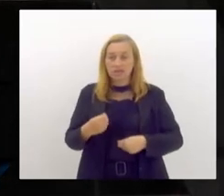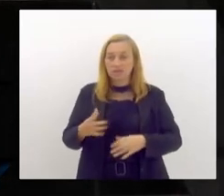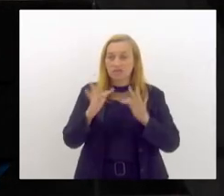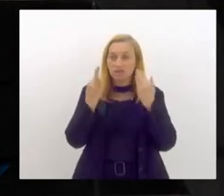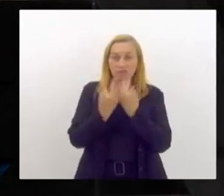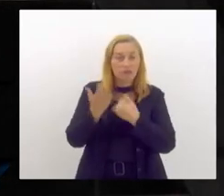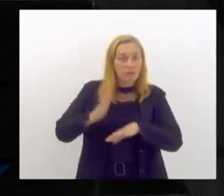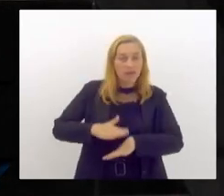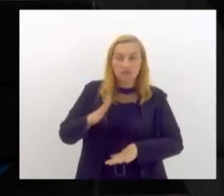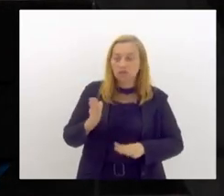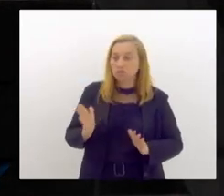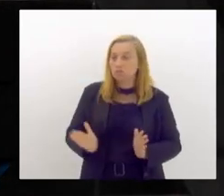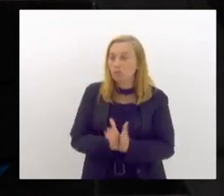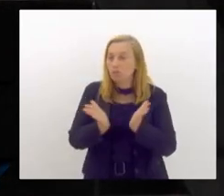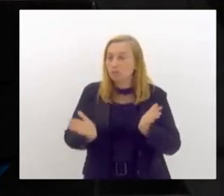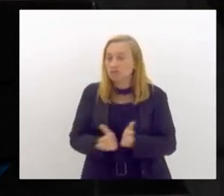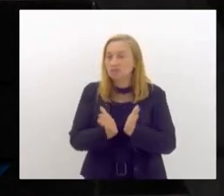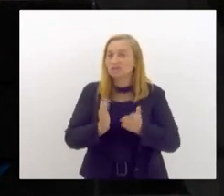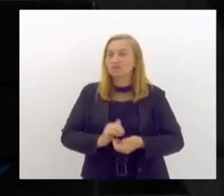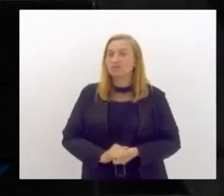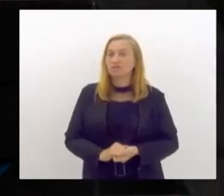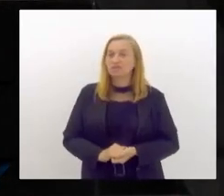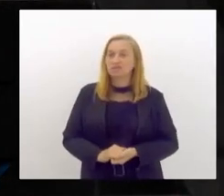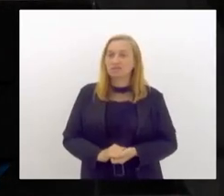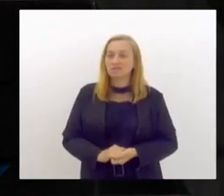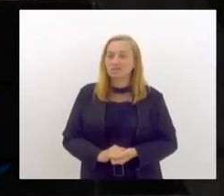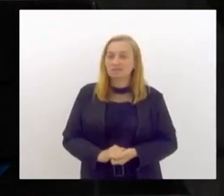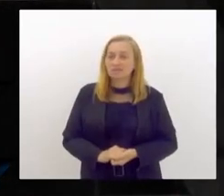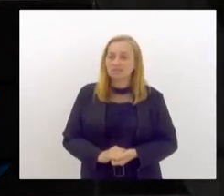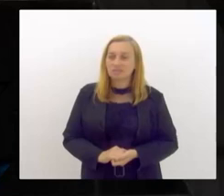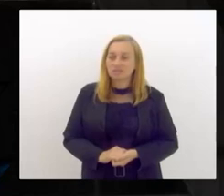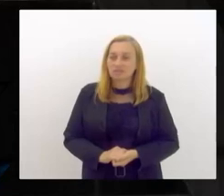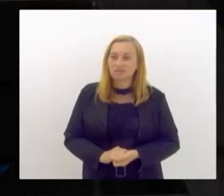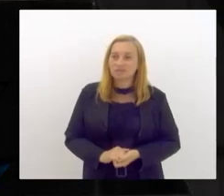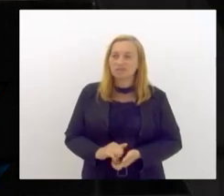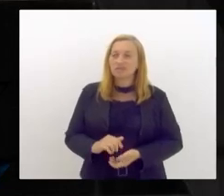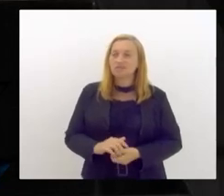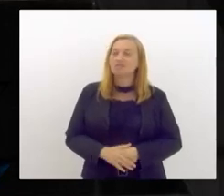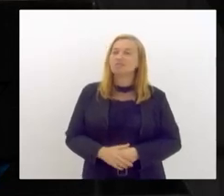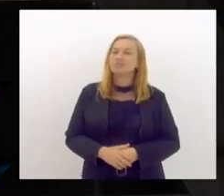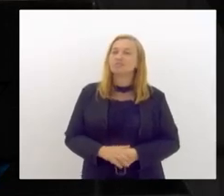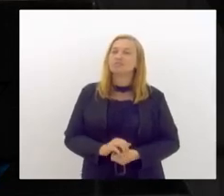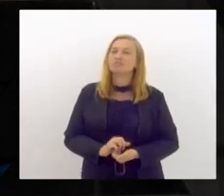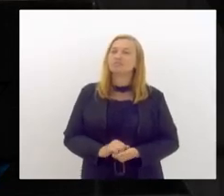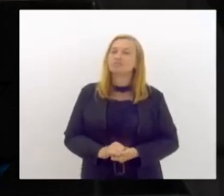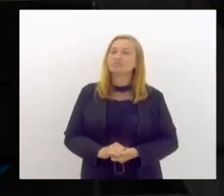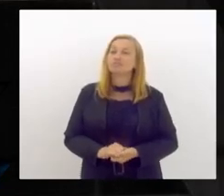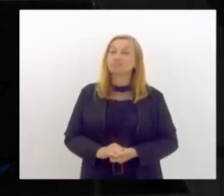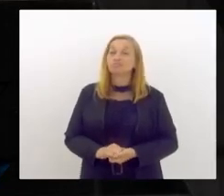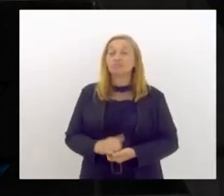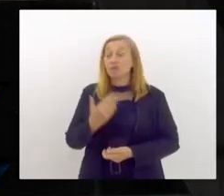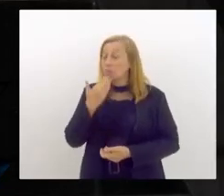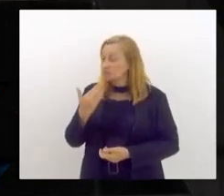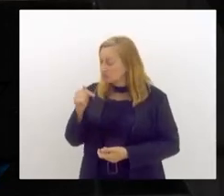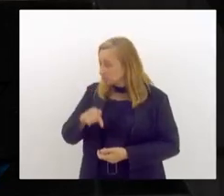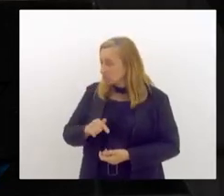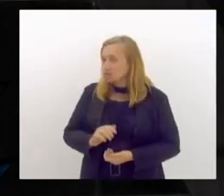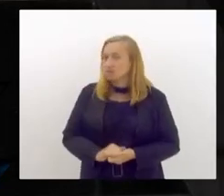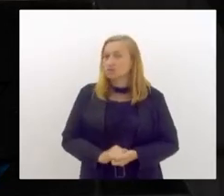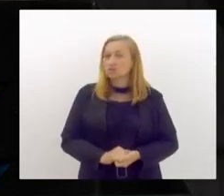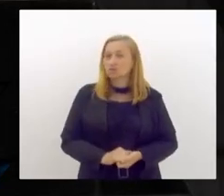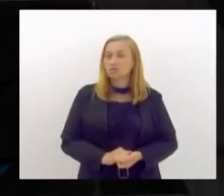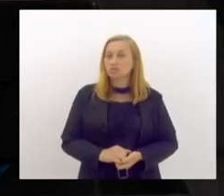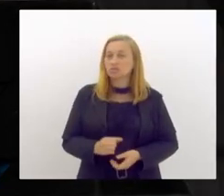empobrecidas por moradia digna e titularidade da sua própria residência. Faço um apelo aqui aos